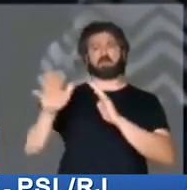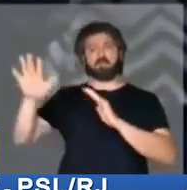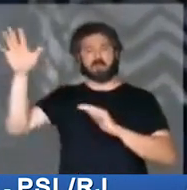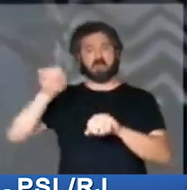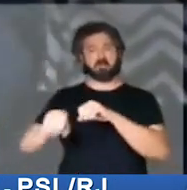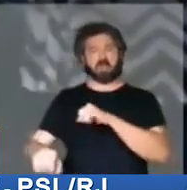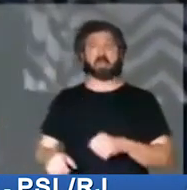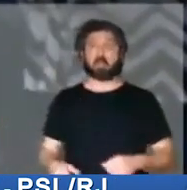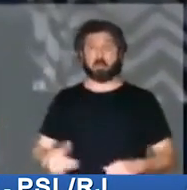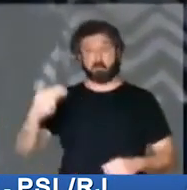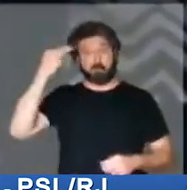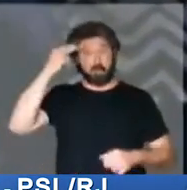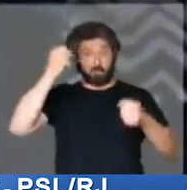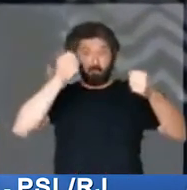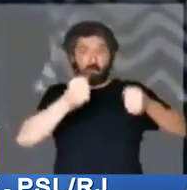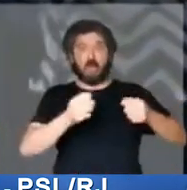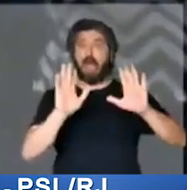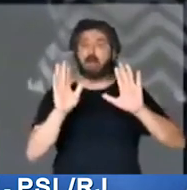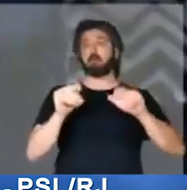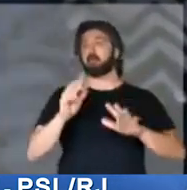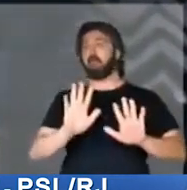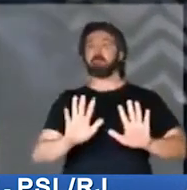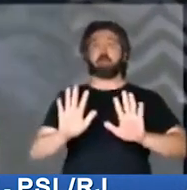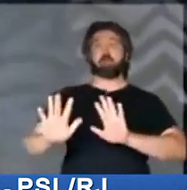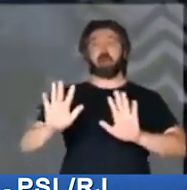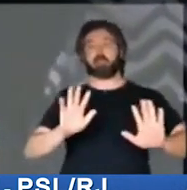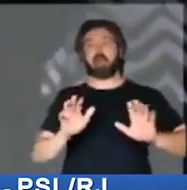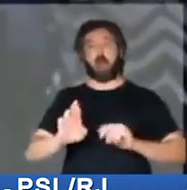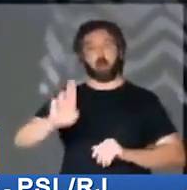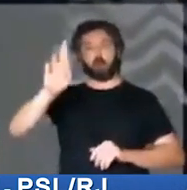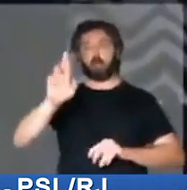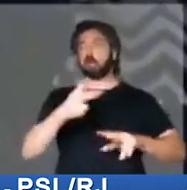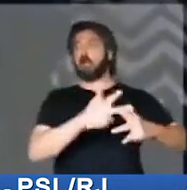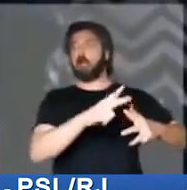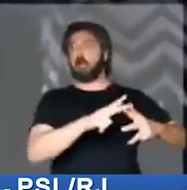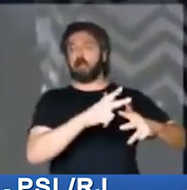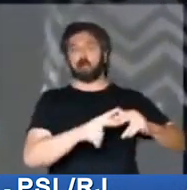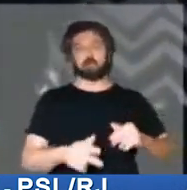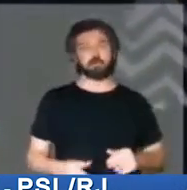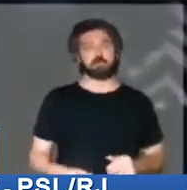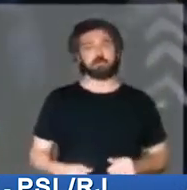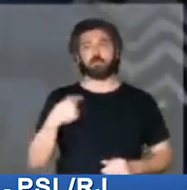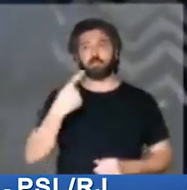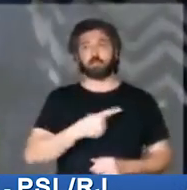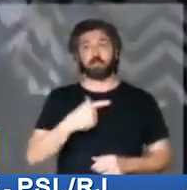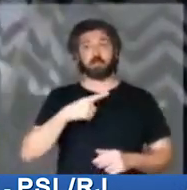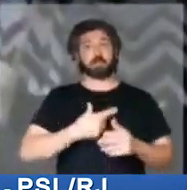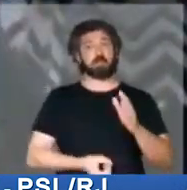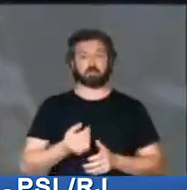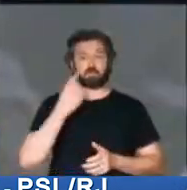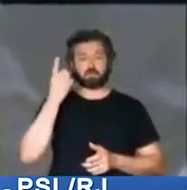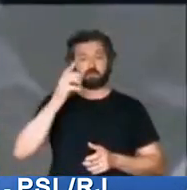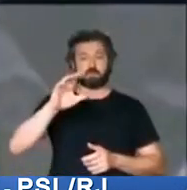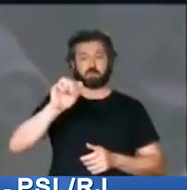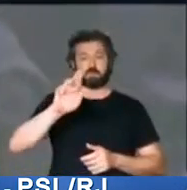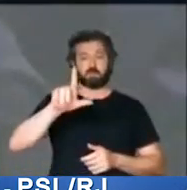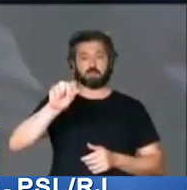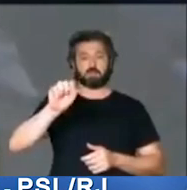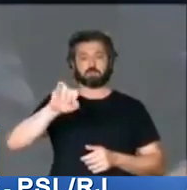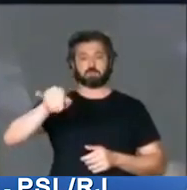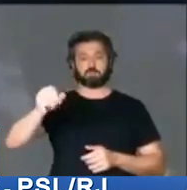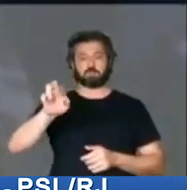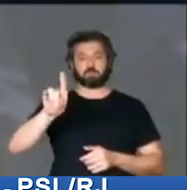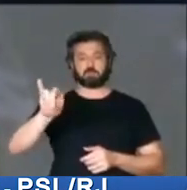é bandido poderoso, aí sim, eles usam autoridade para cobertar o crime. E nós temos vários exemplos disso. Senhora